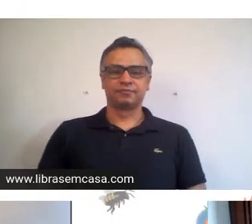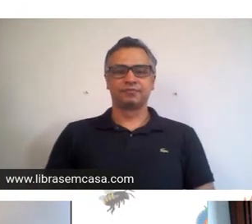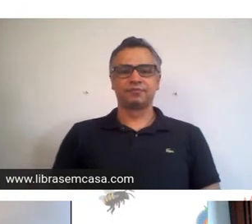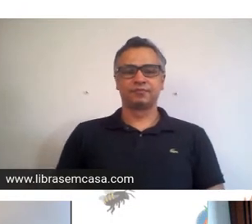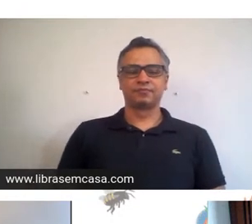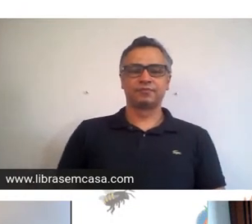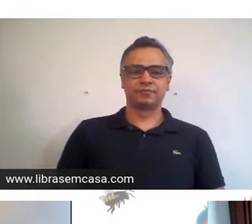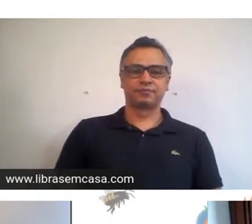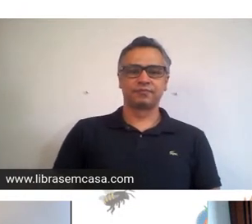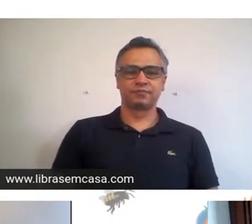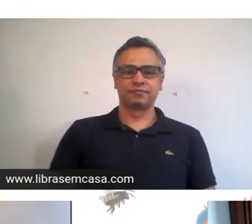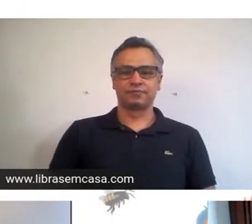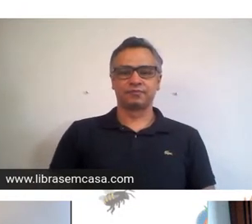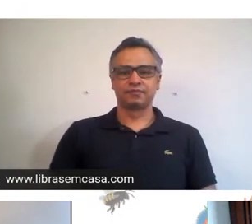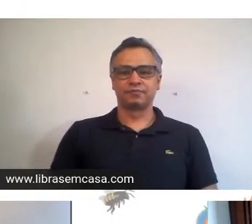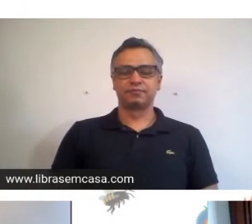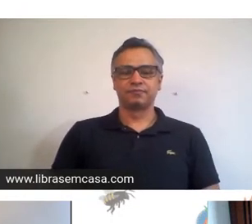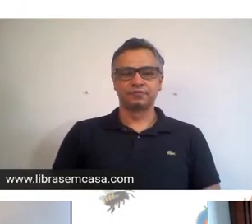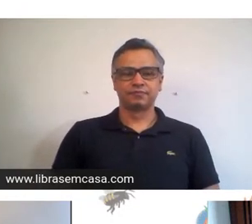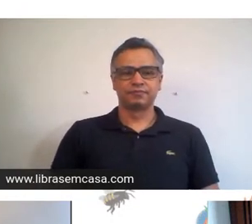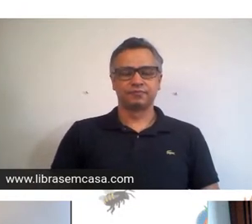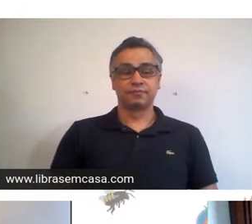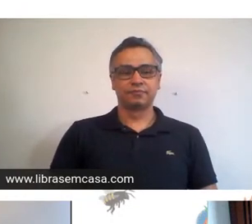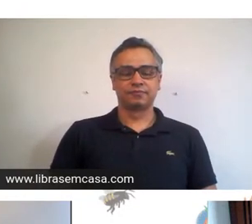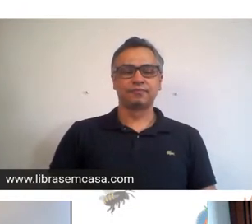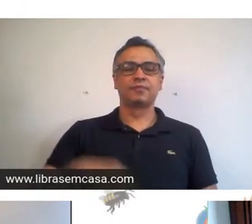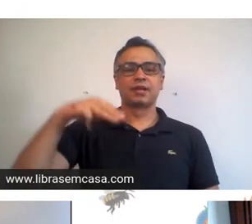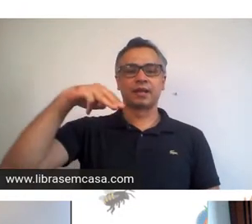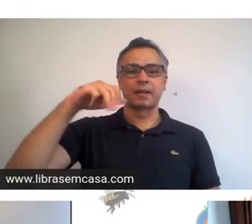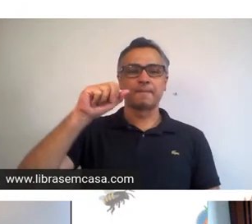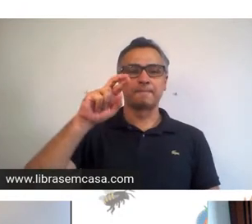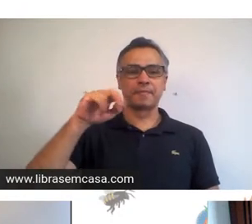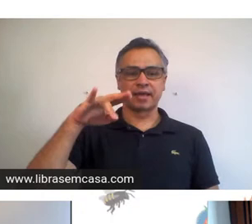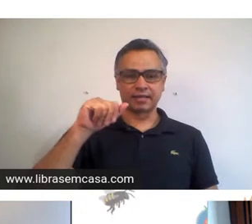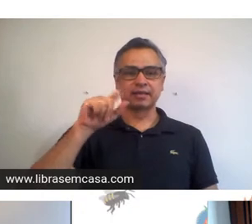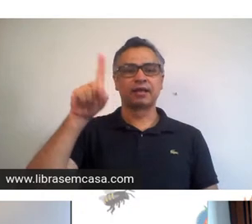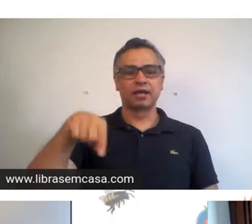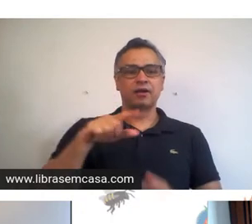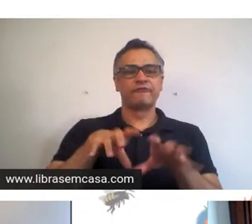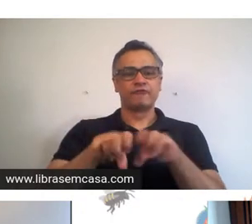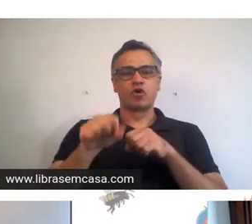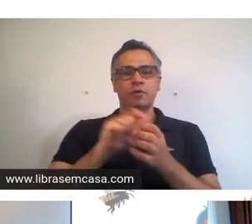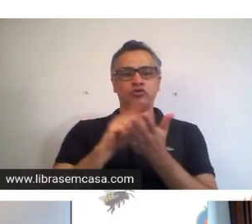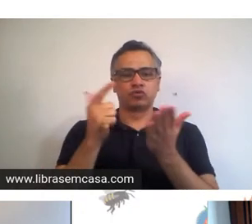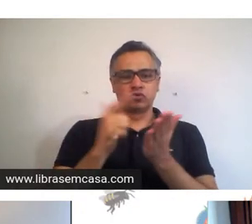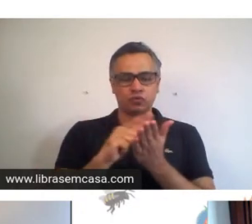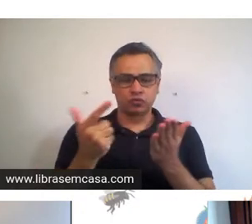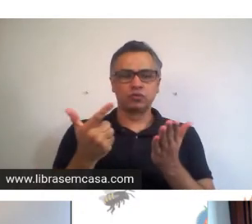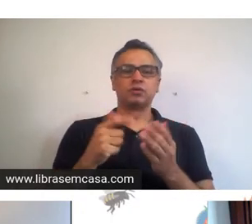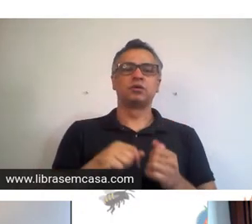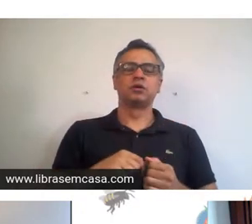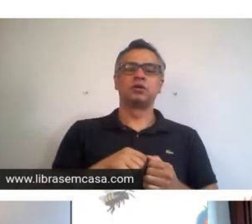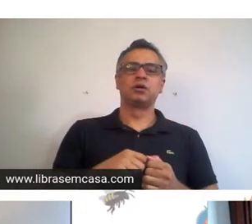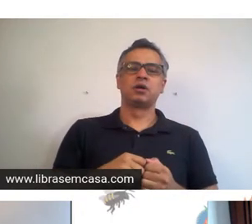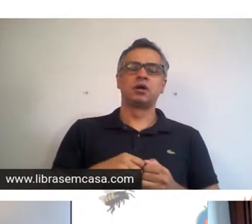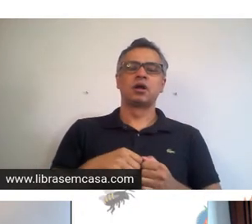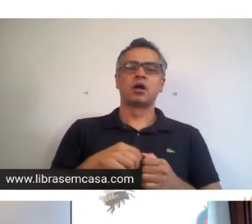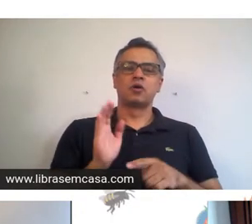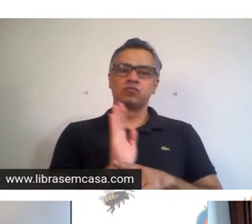mas como eu dizia, a Marina é jornalista, ela é colaboradora do Joio e o